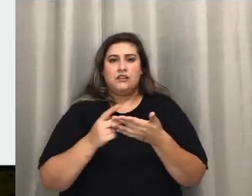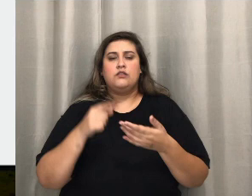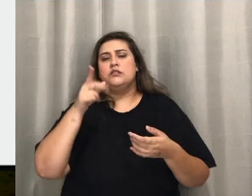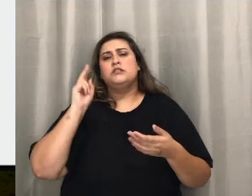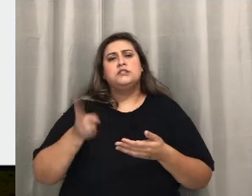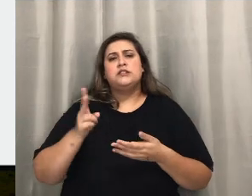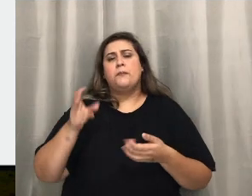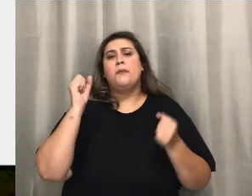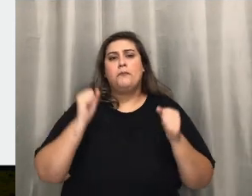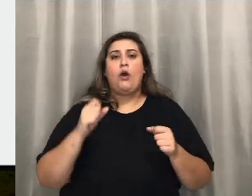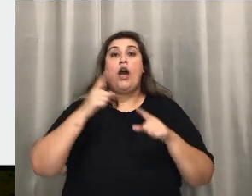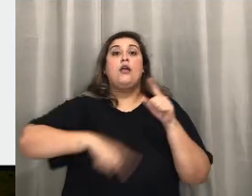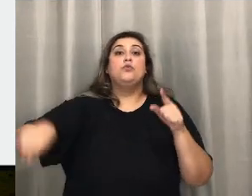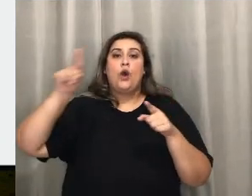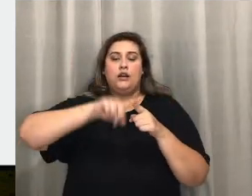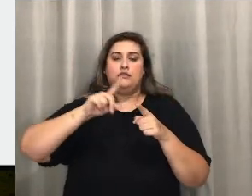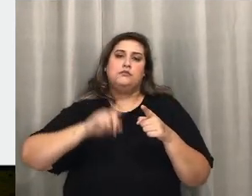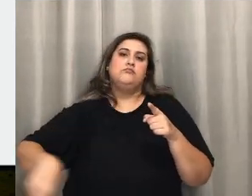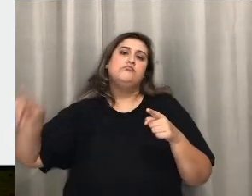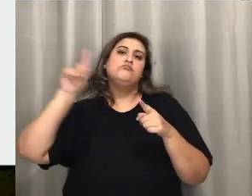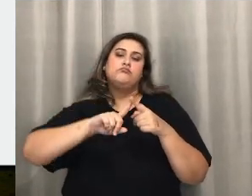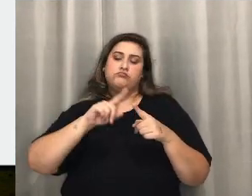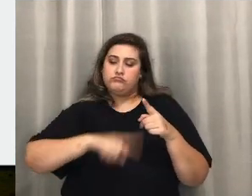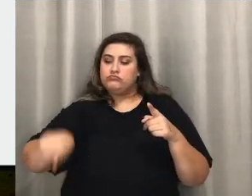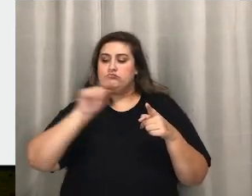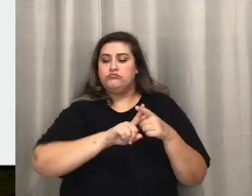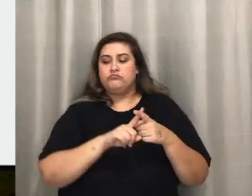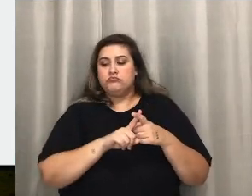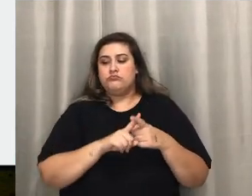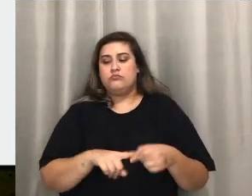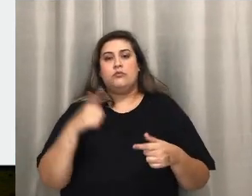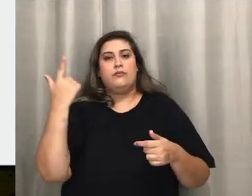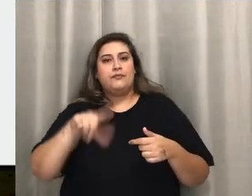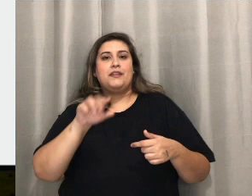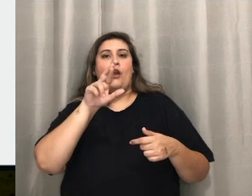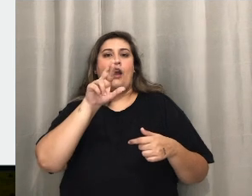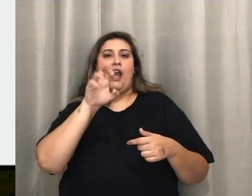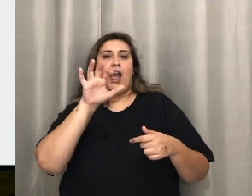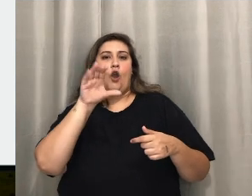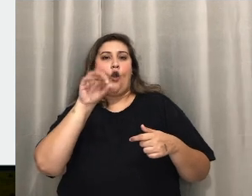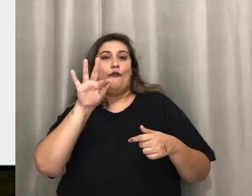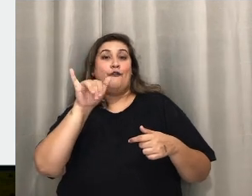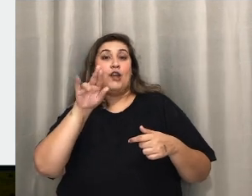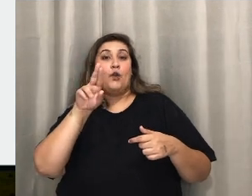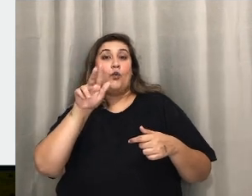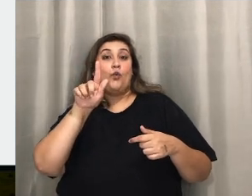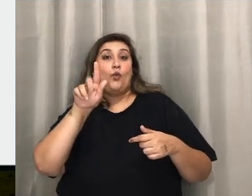anteriormente. Nós podemos ainda baixar a arte, então constantemente nós podemos ir atualizando